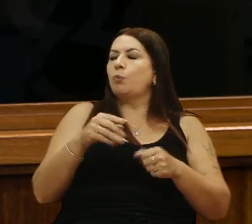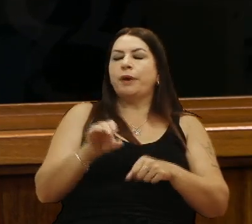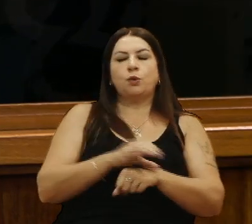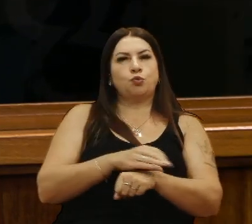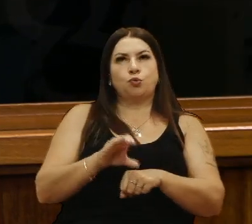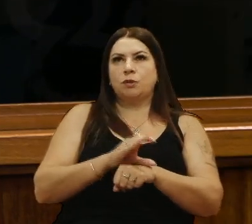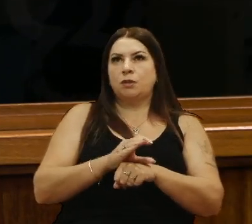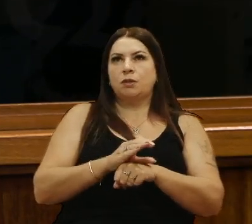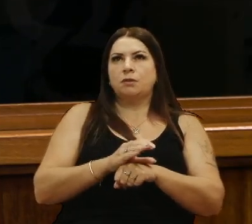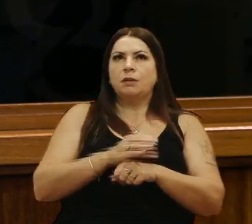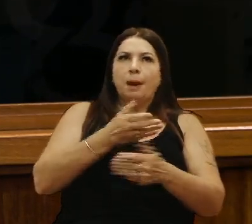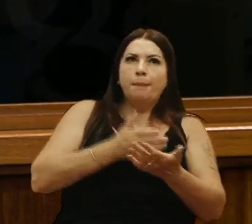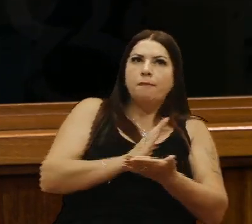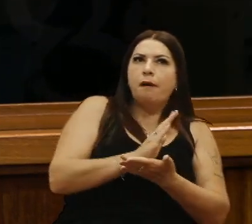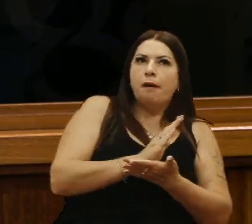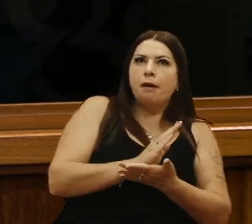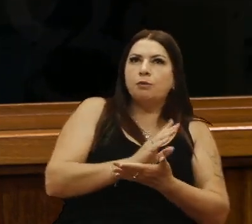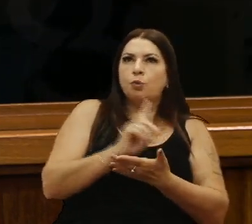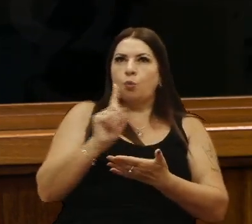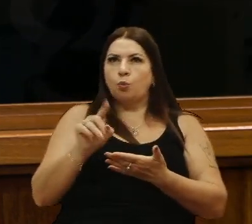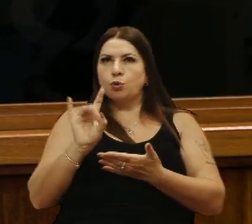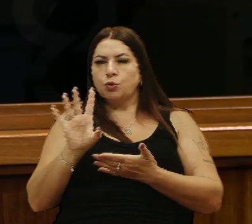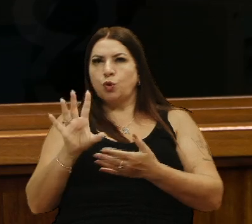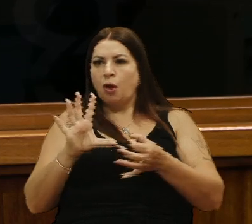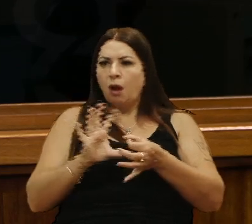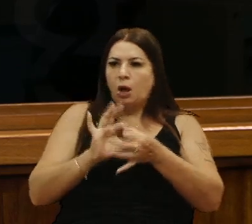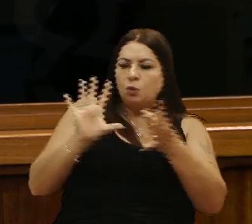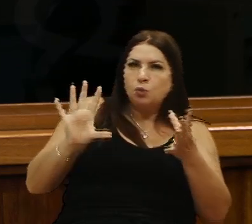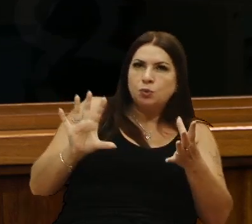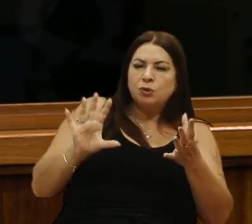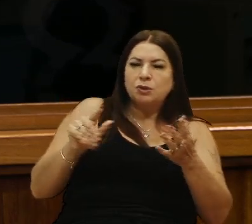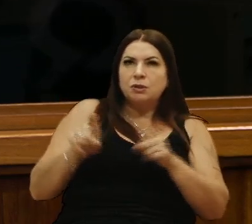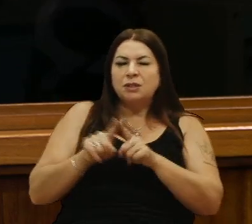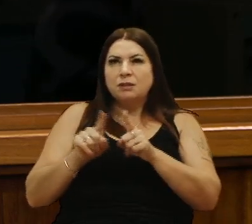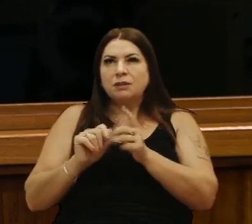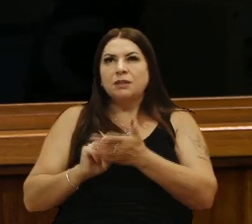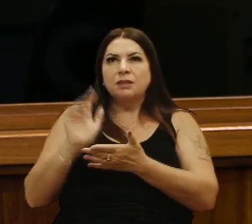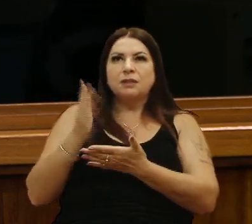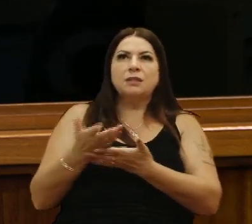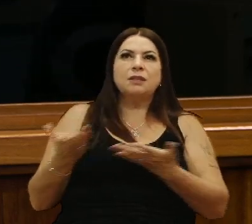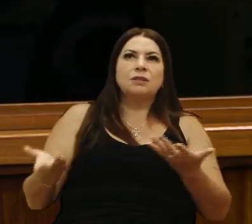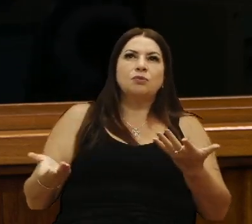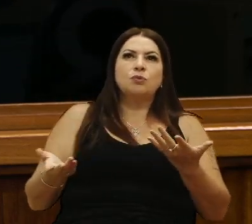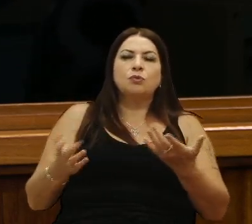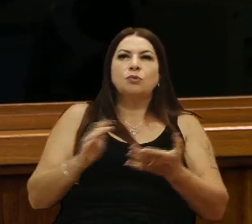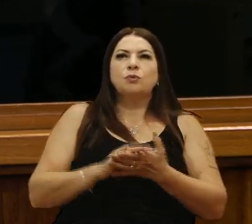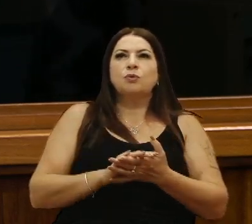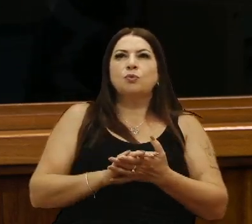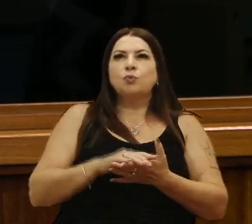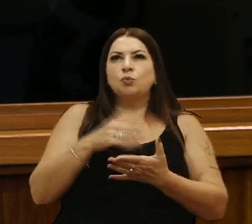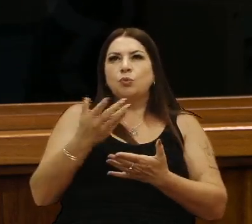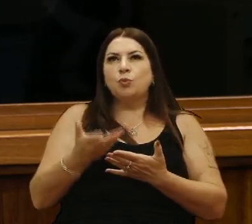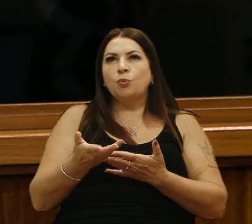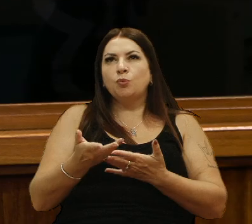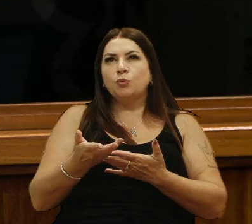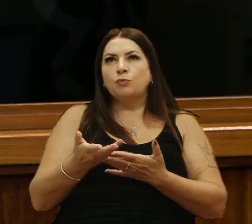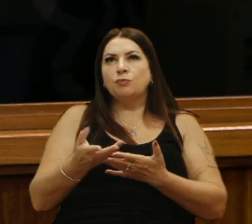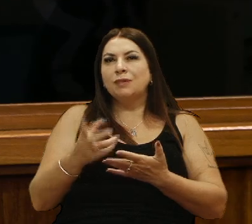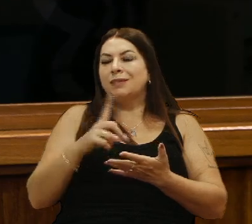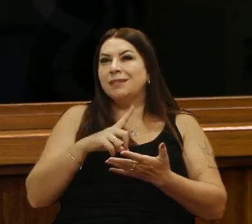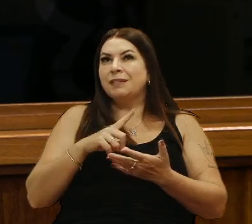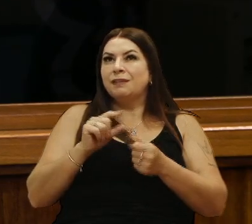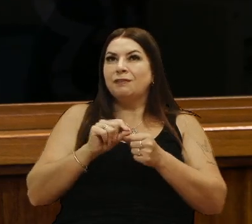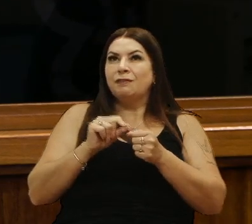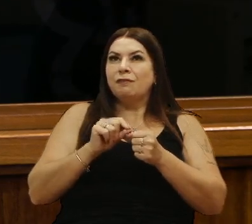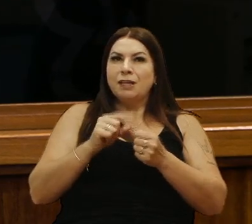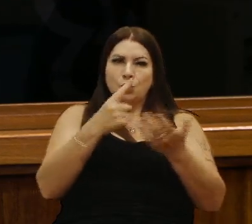inconstitucional, que é aprovado, outros que é só autorizativo, daí é vetado, outros já lidou. Outros que a gente faz